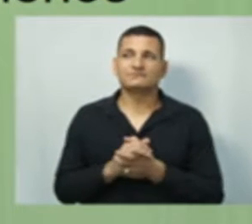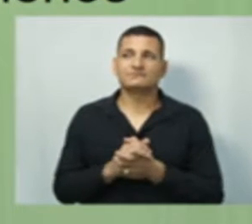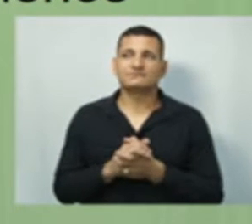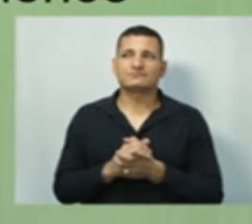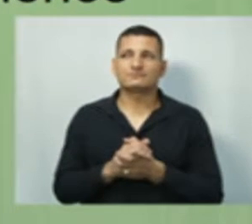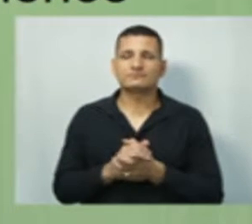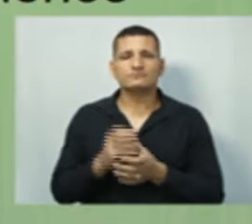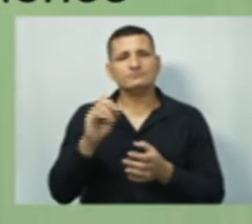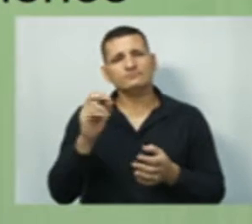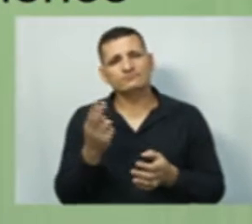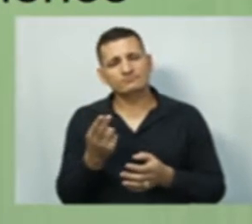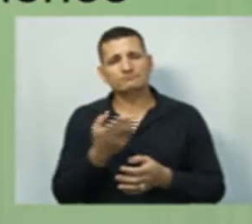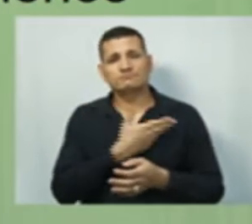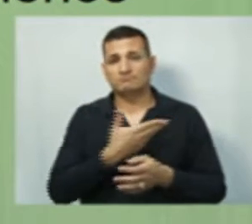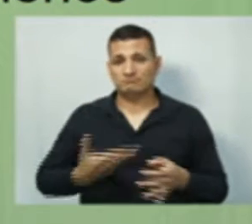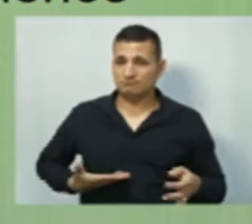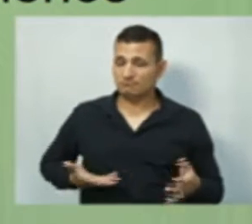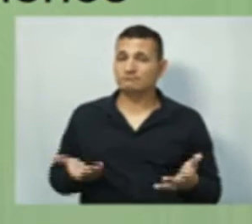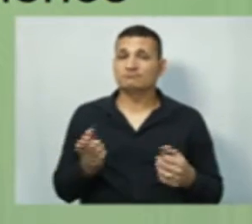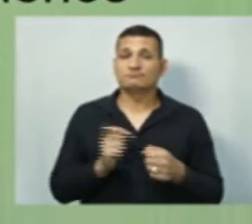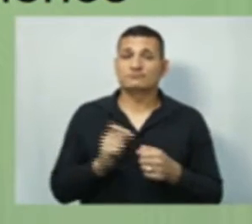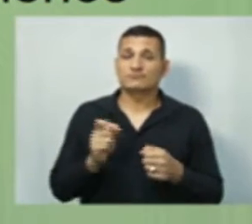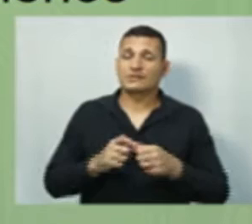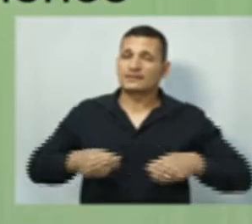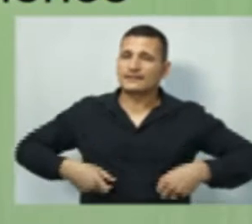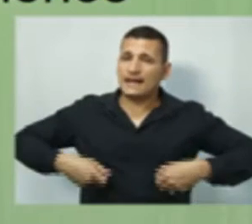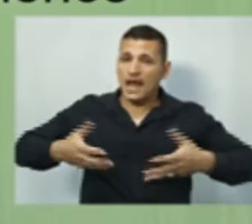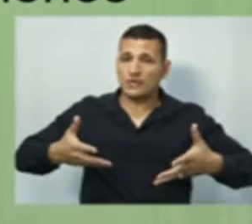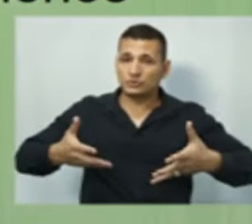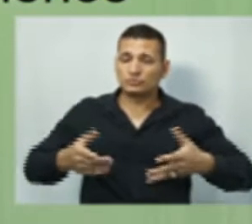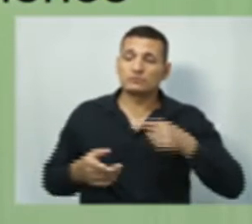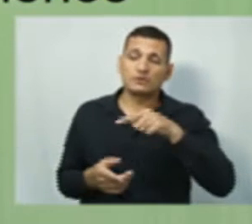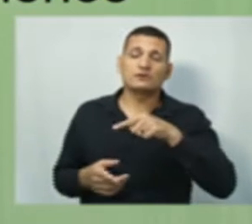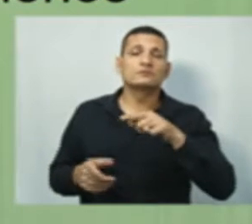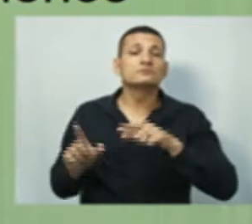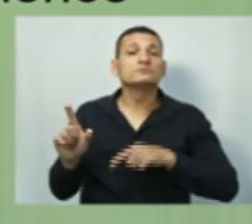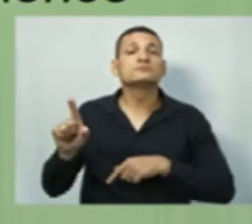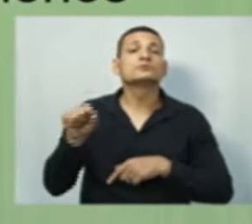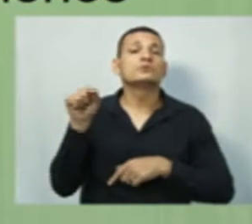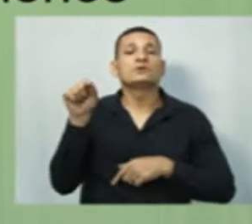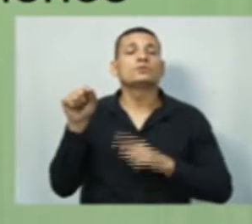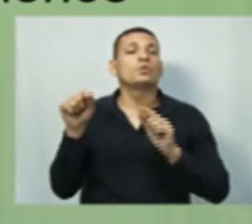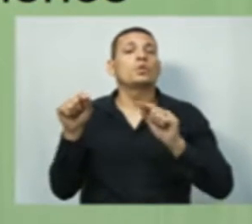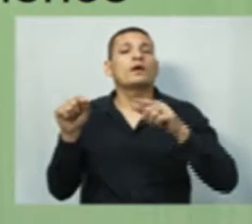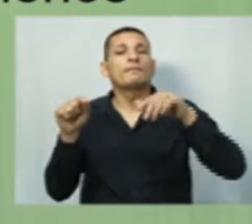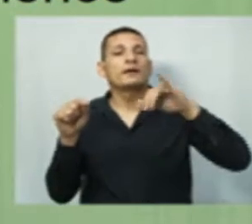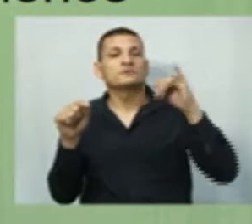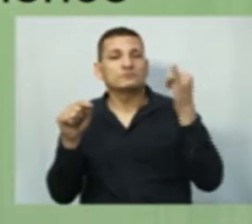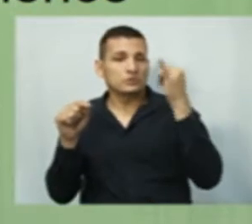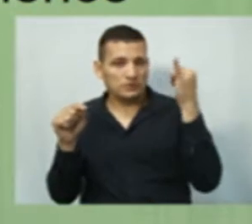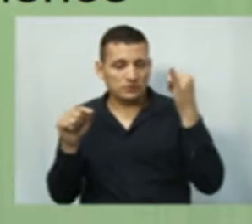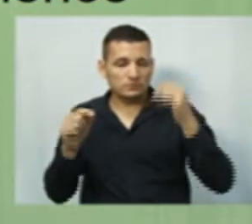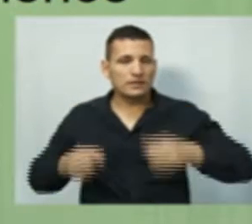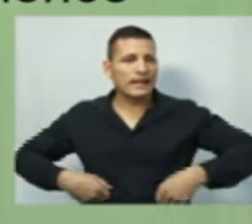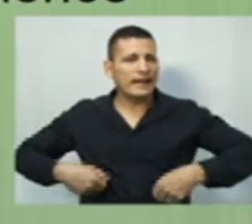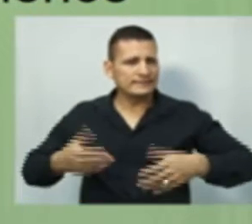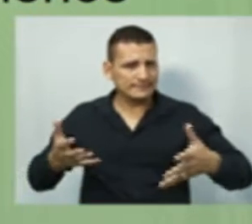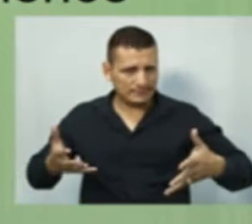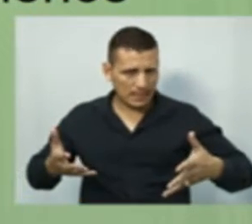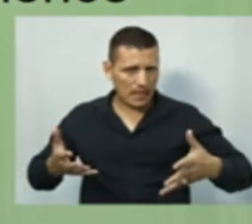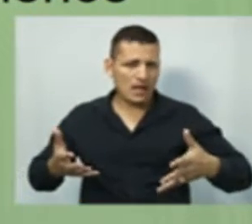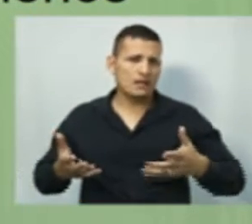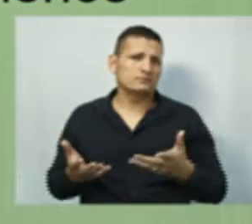o governo faz um gasto, ele pode estar escolhendo o que é mais importante: gastar com a defesa nacional, com a construção